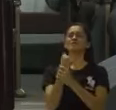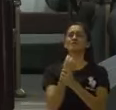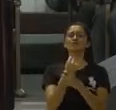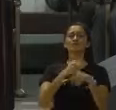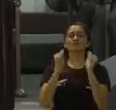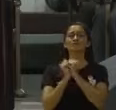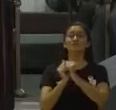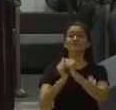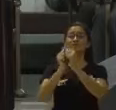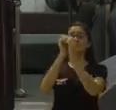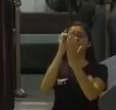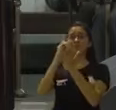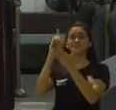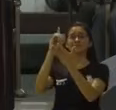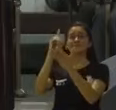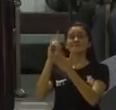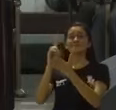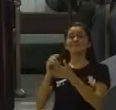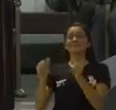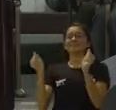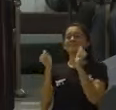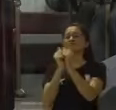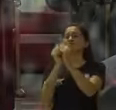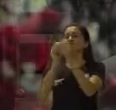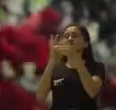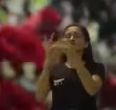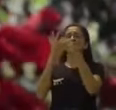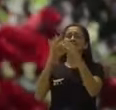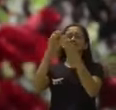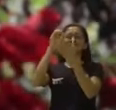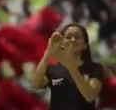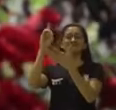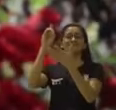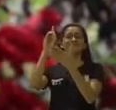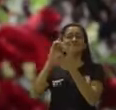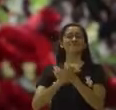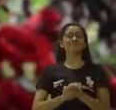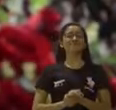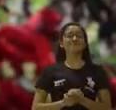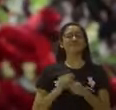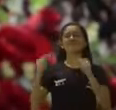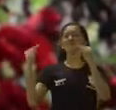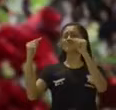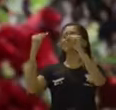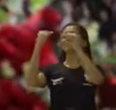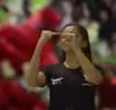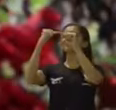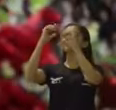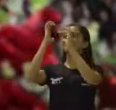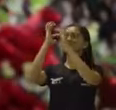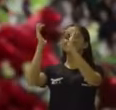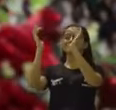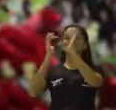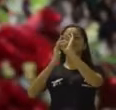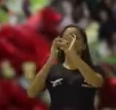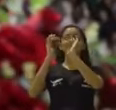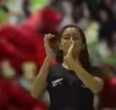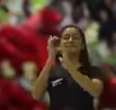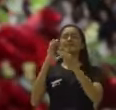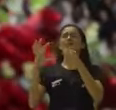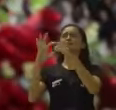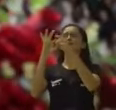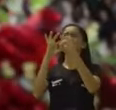seja, eu estou enxertado nele, eu estou conectado nele, eu estou